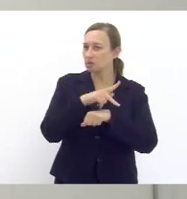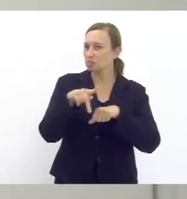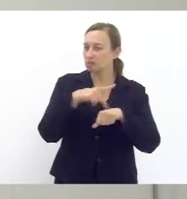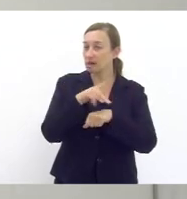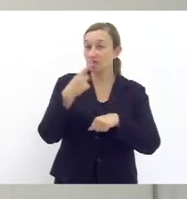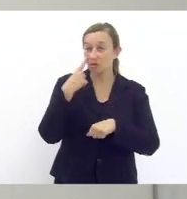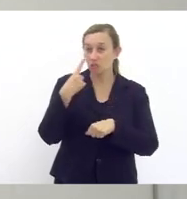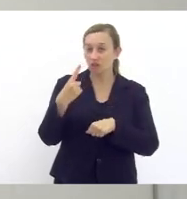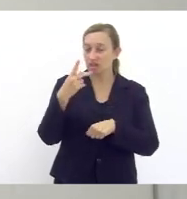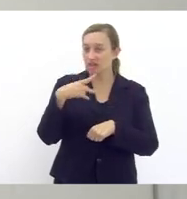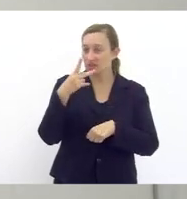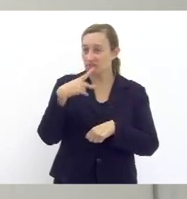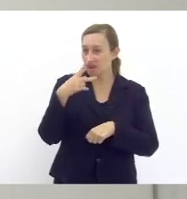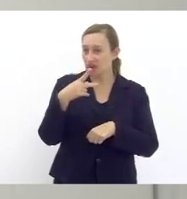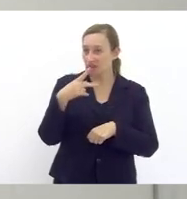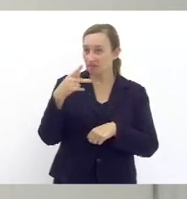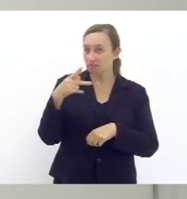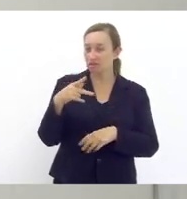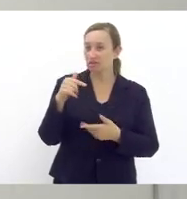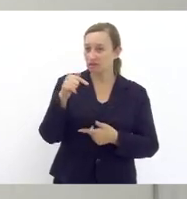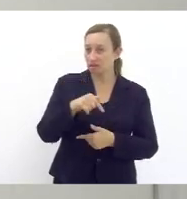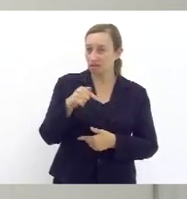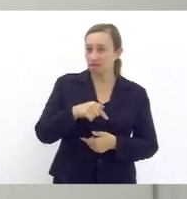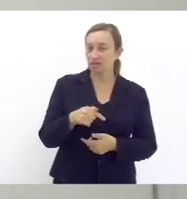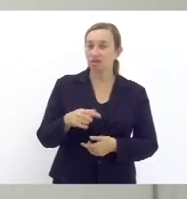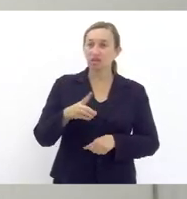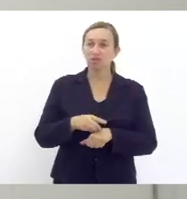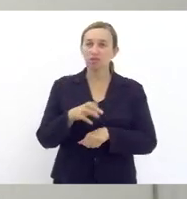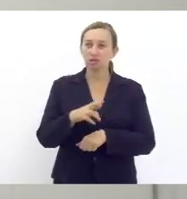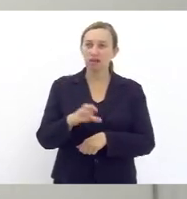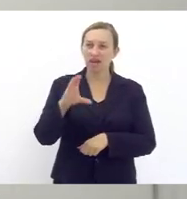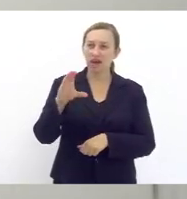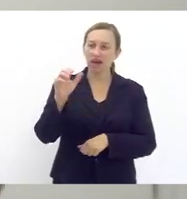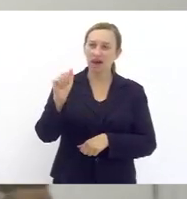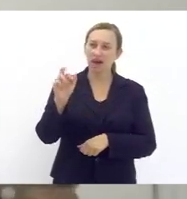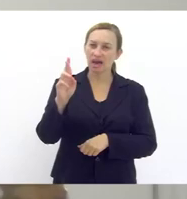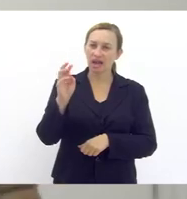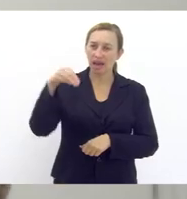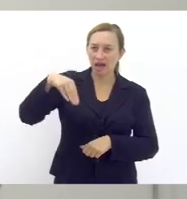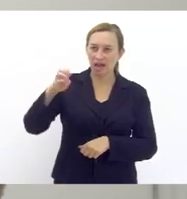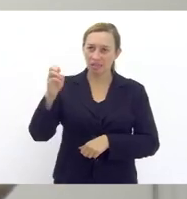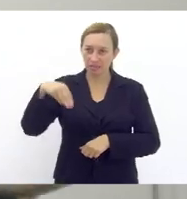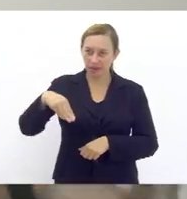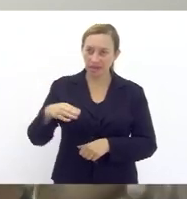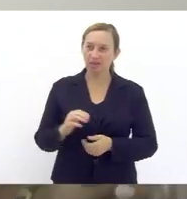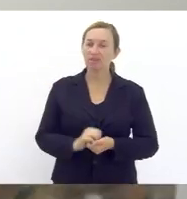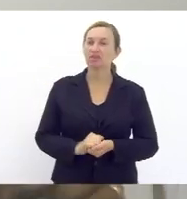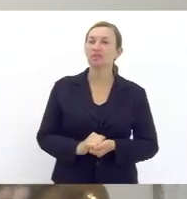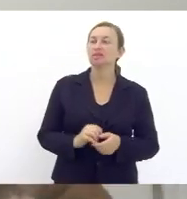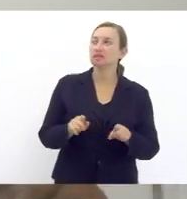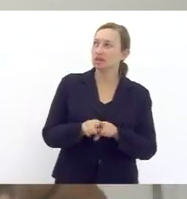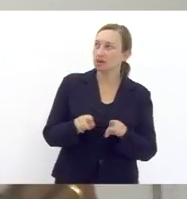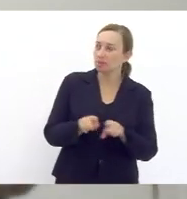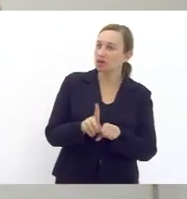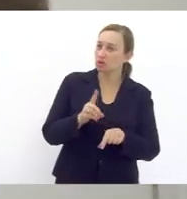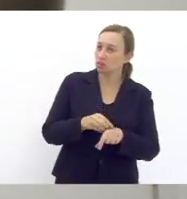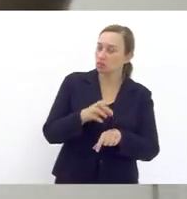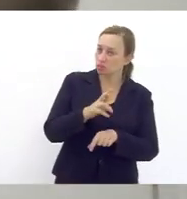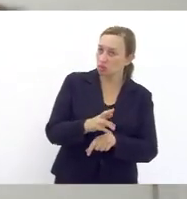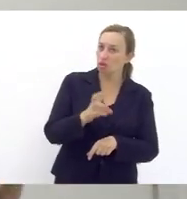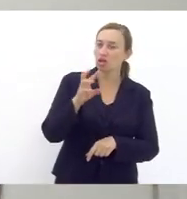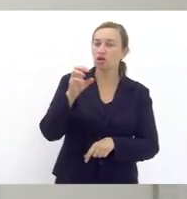eu vi esse discurso sendo Manifesto pela Doutora Carmem Lúcia em um certo ponto noturno Selena